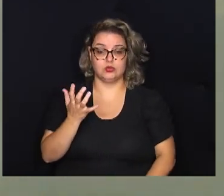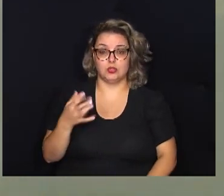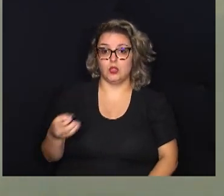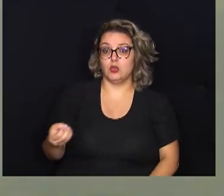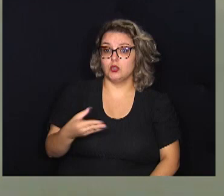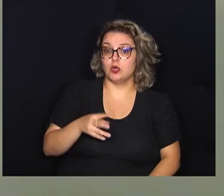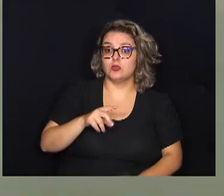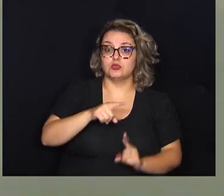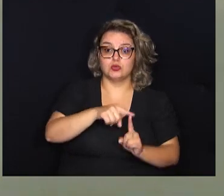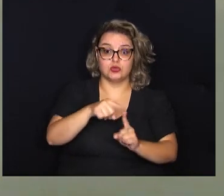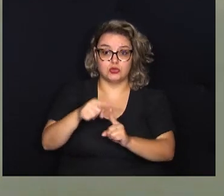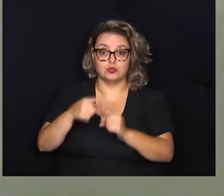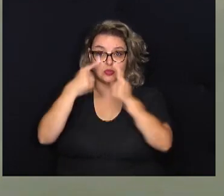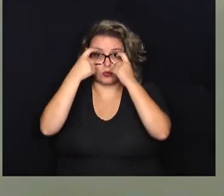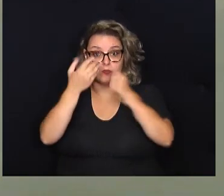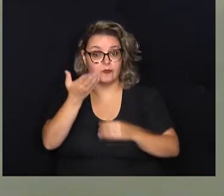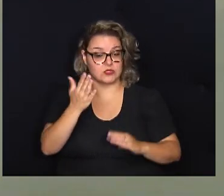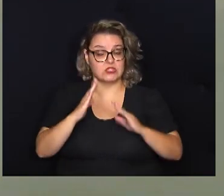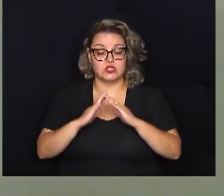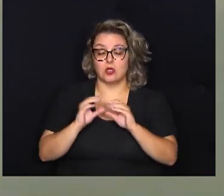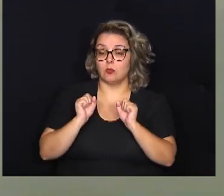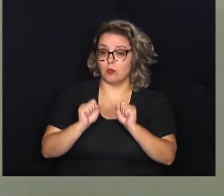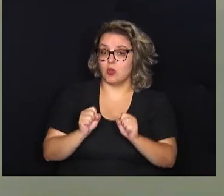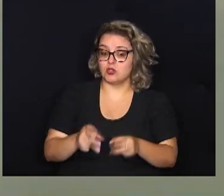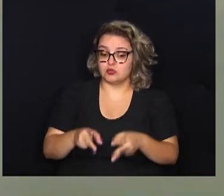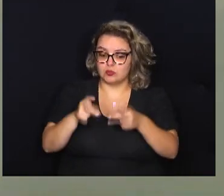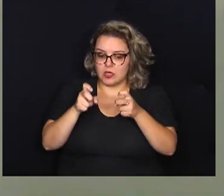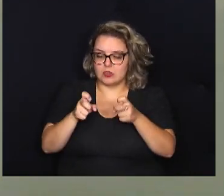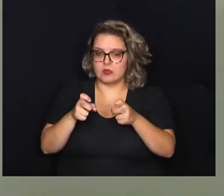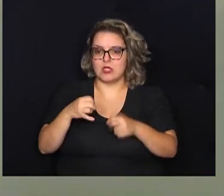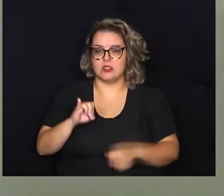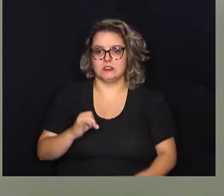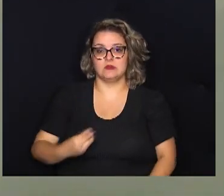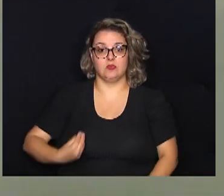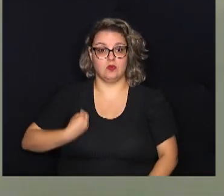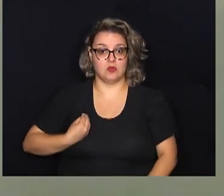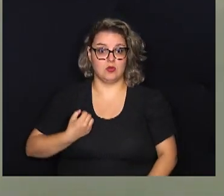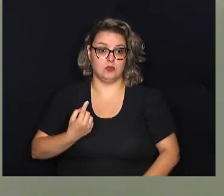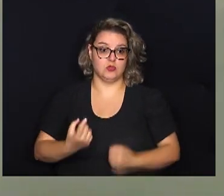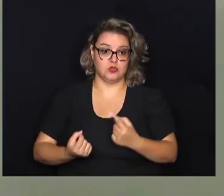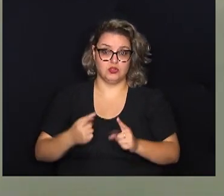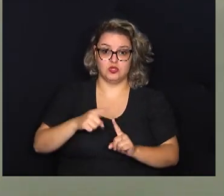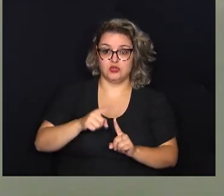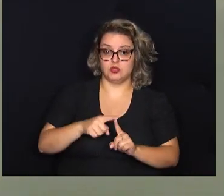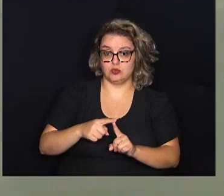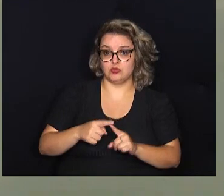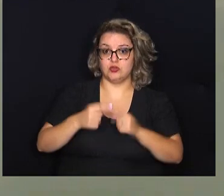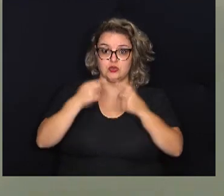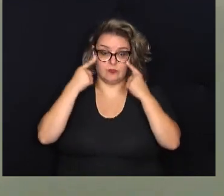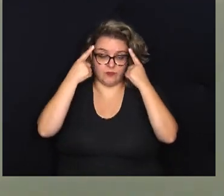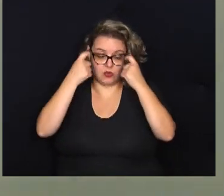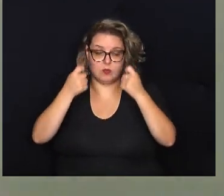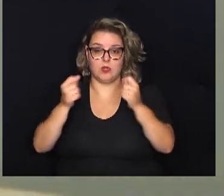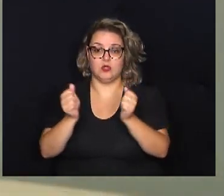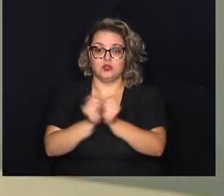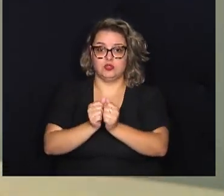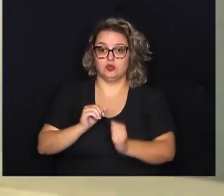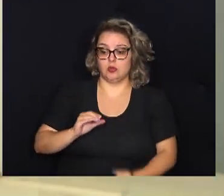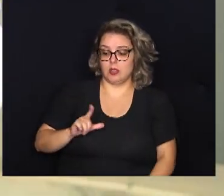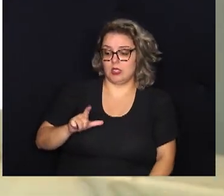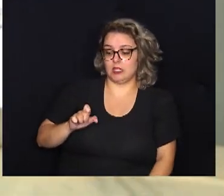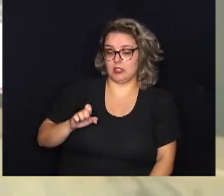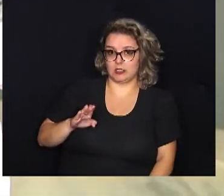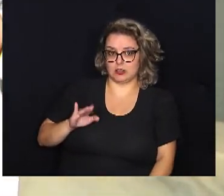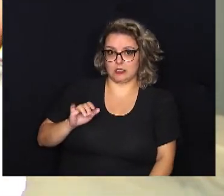tipos de violência, você aí de casa pode identificar se está passando por uma delas. Eu estou neste momento com a Clébia Alves, ela é